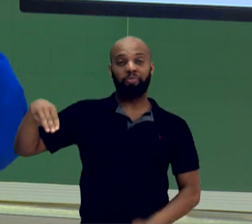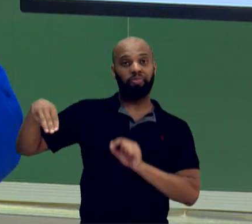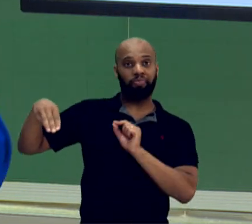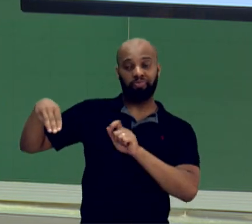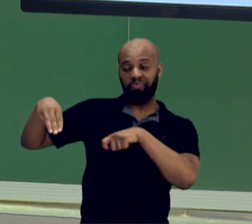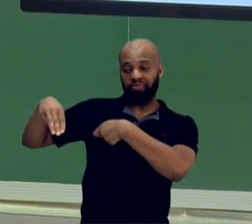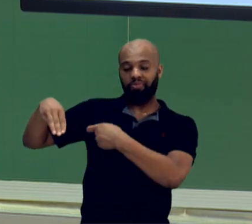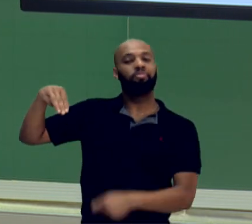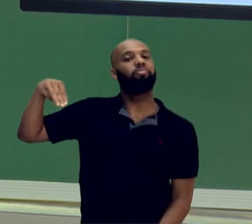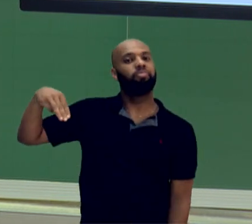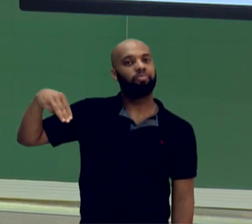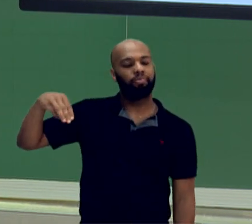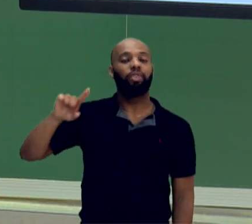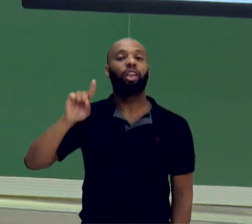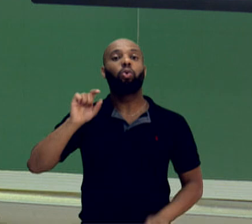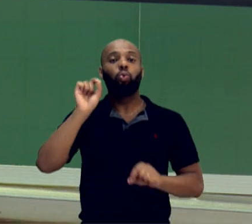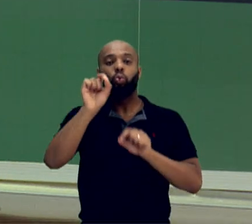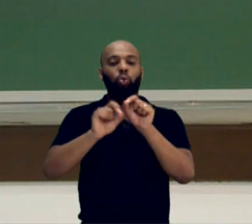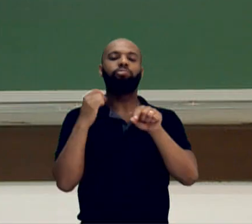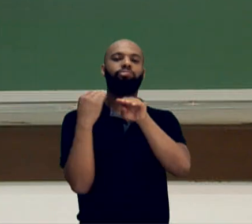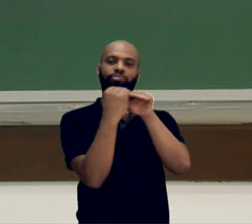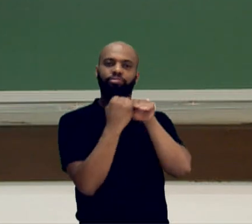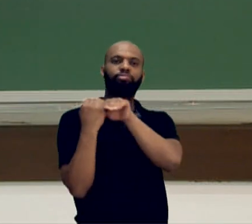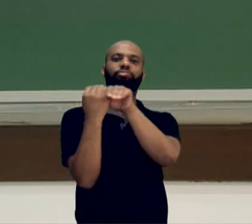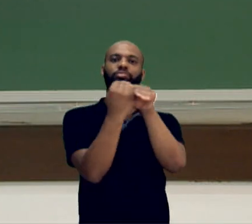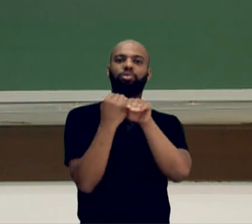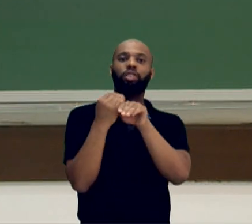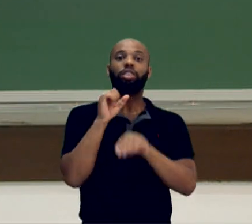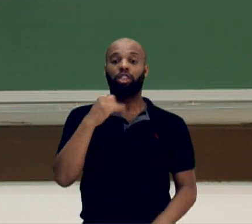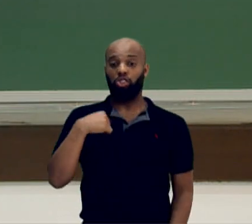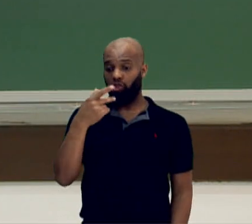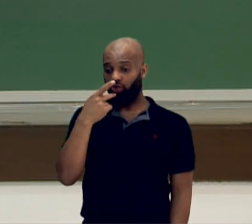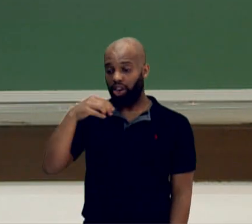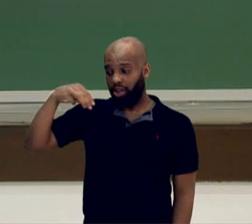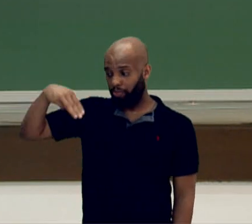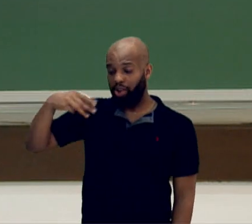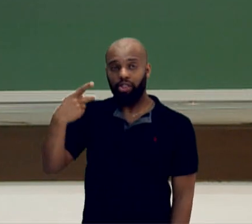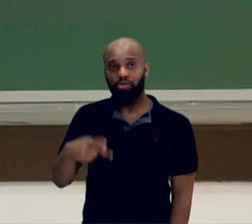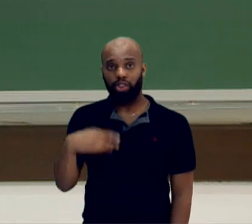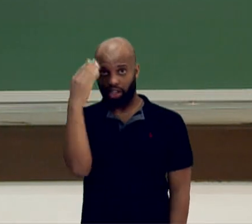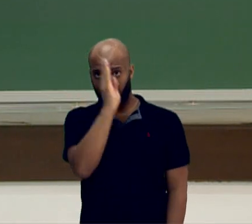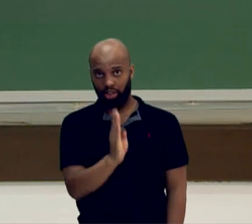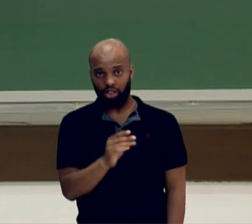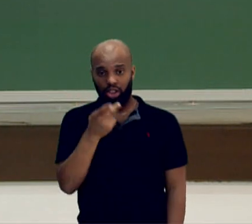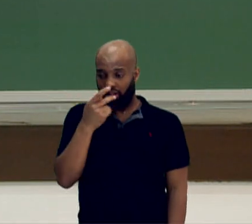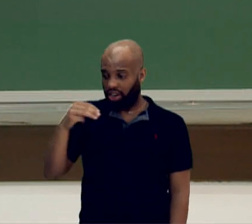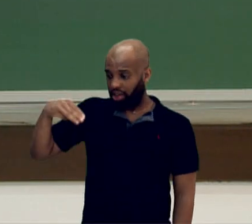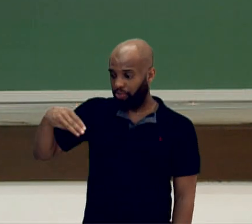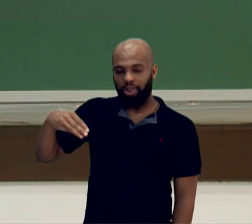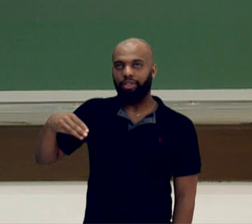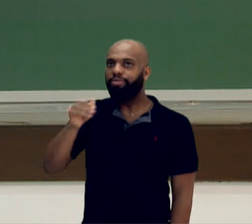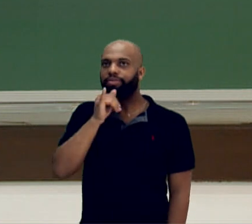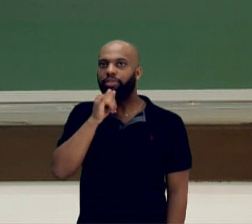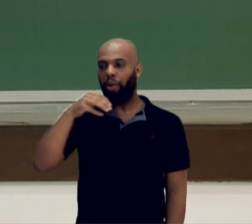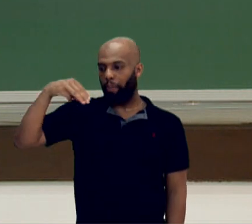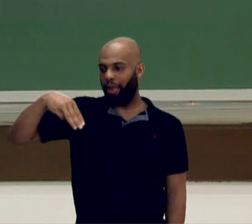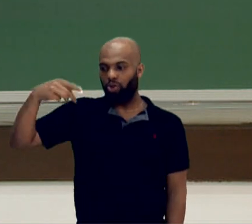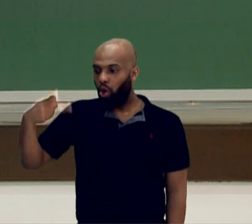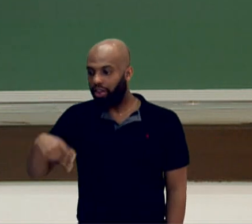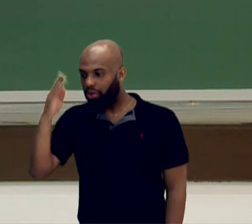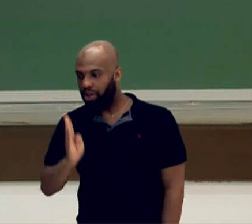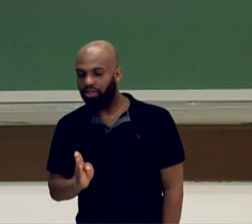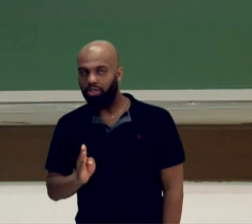grandes extensões usando o bastão de comprimento igual a um cúbito, os agrimensores, olha que palavrinha nova, agrimensores